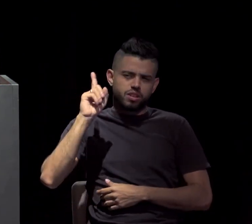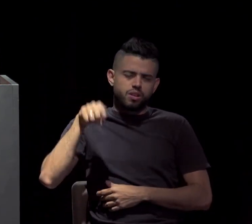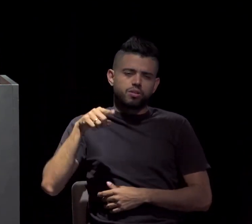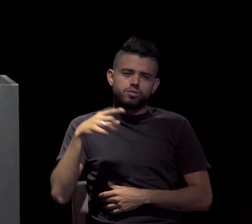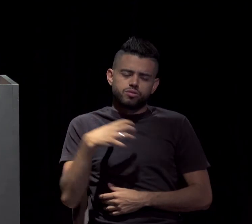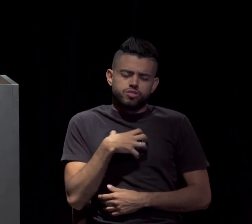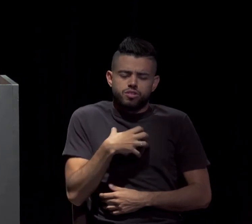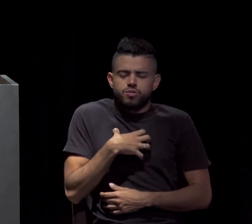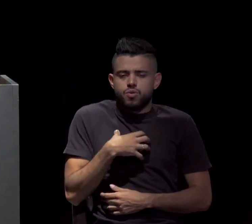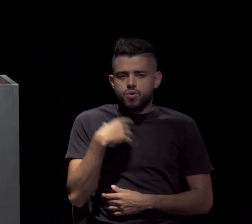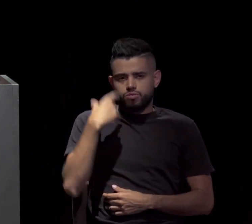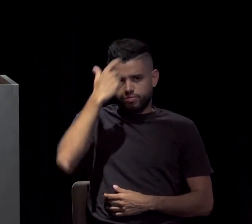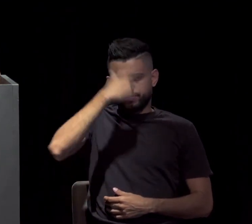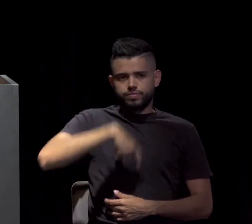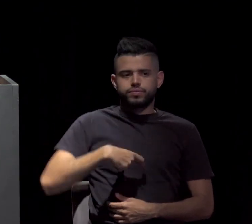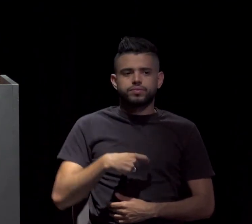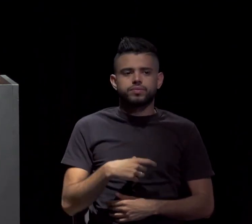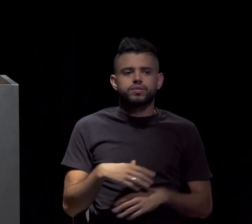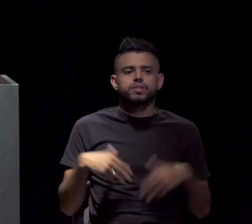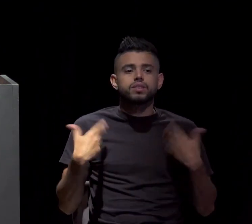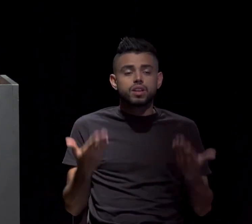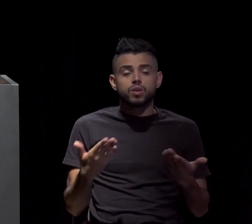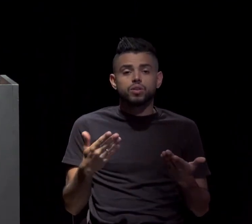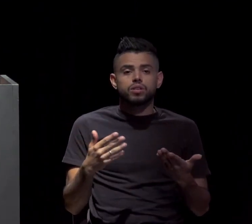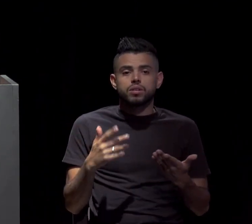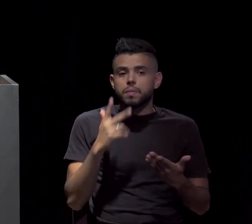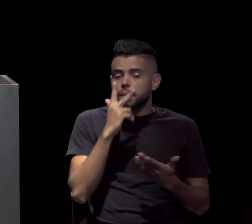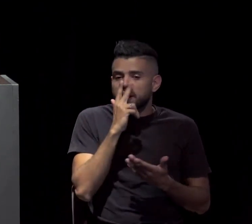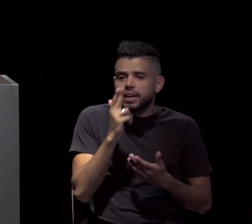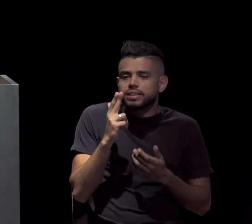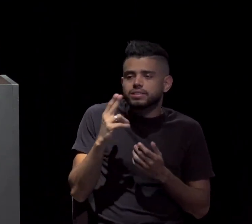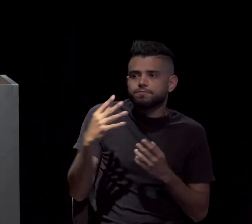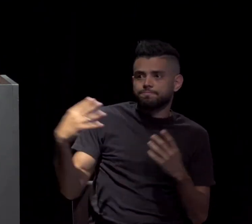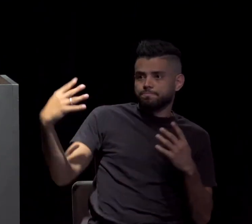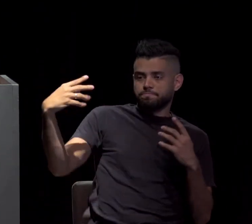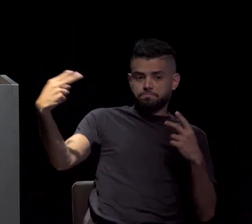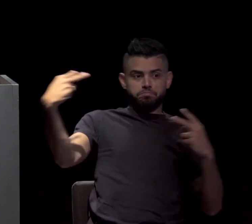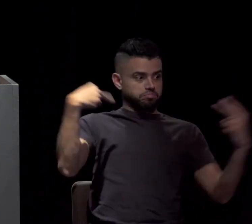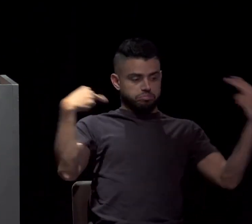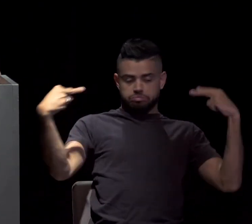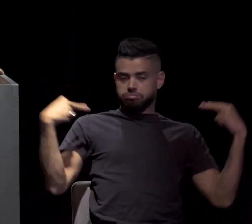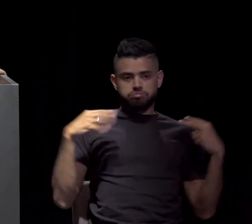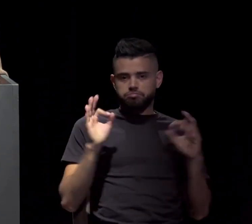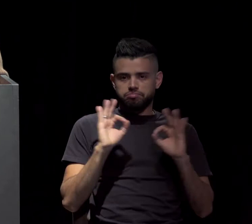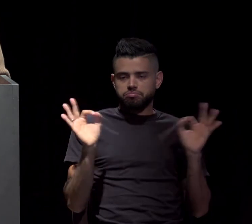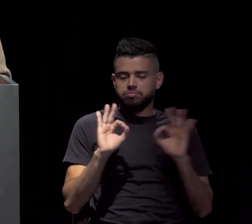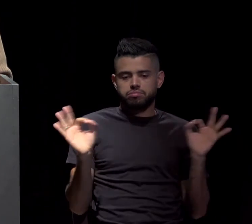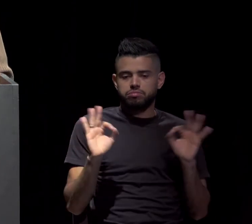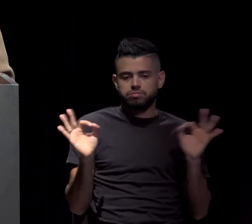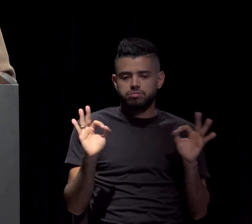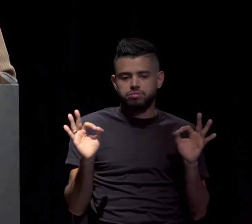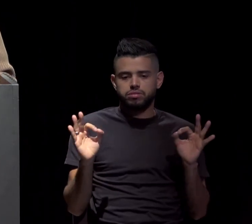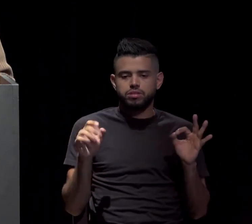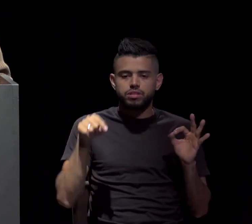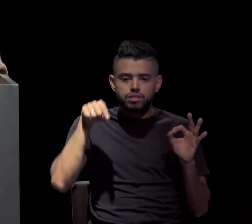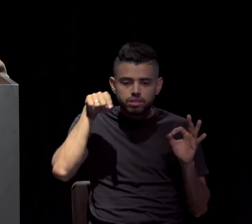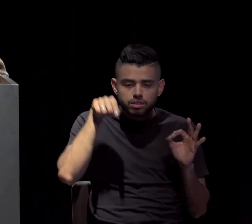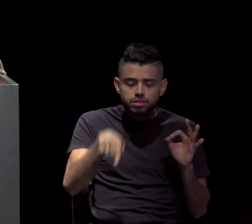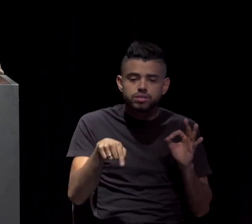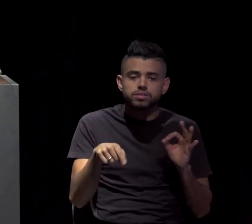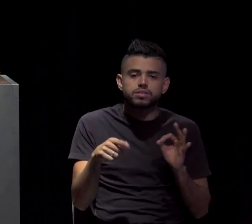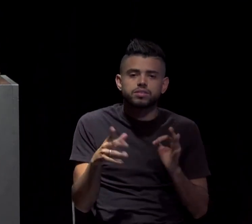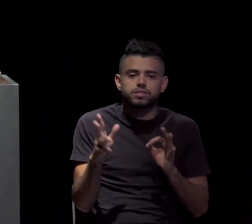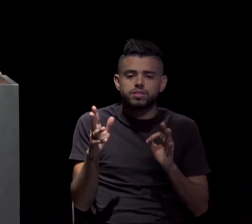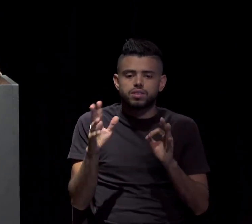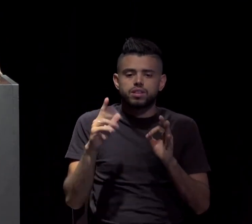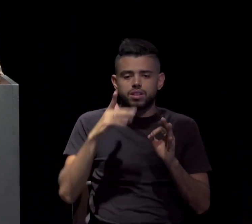essa, é dar-se a ver no processo da invisibilidade. E o Congado, de alguma maneira, ele vai herdar essa prática. Então,